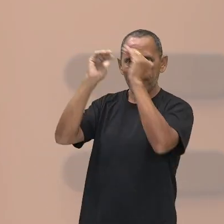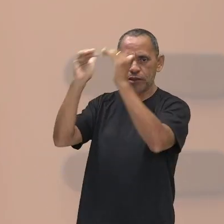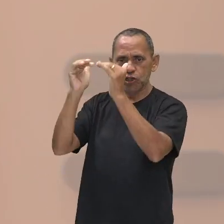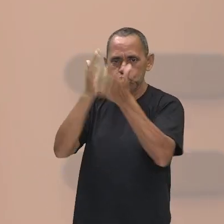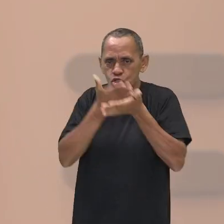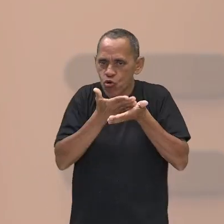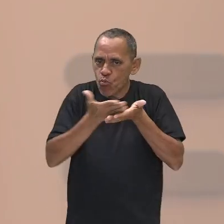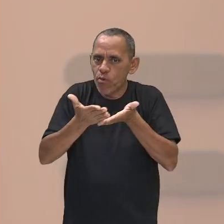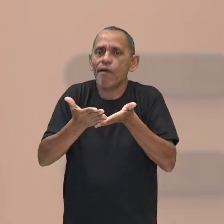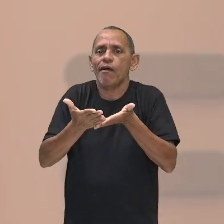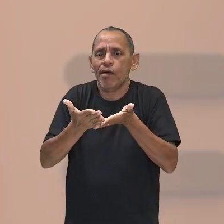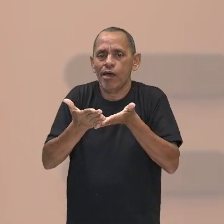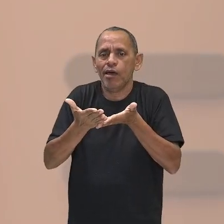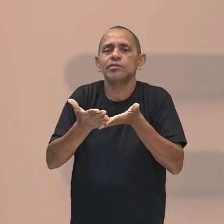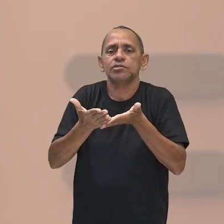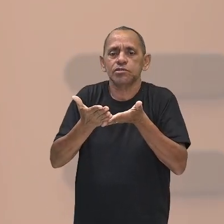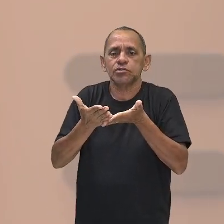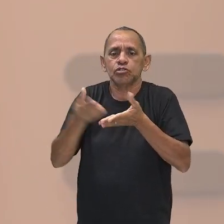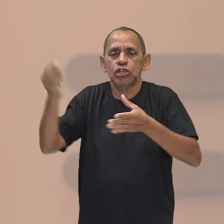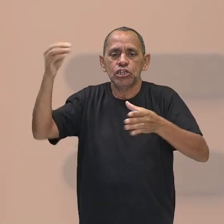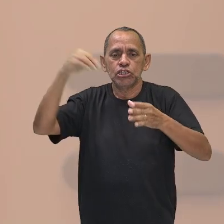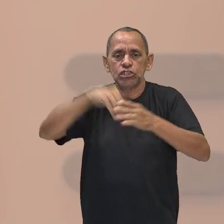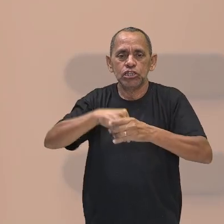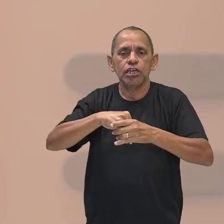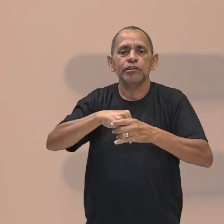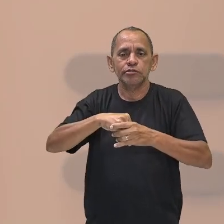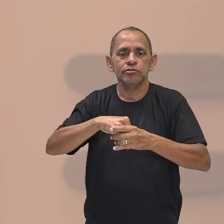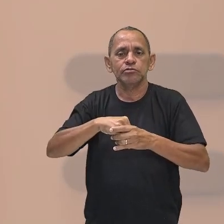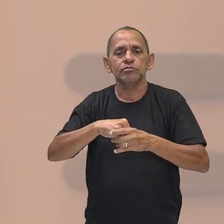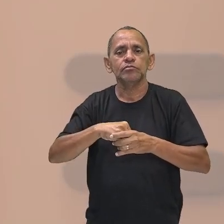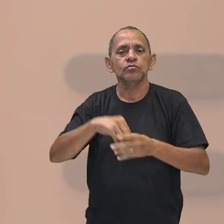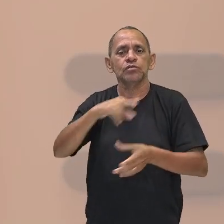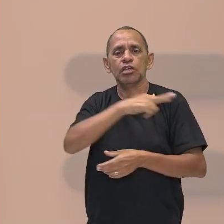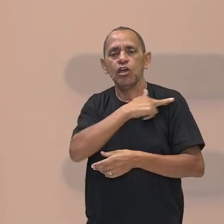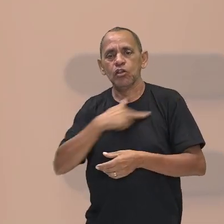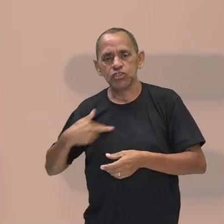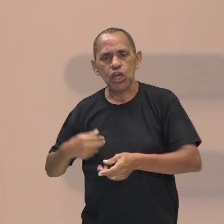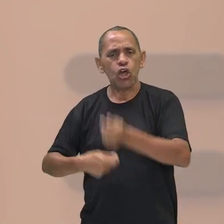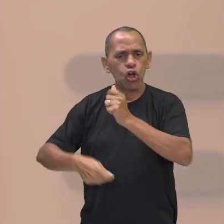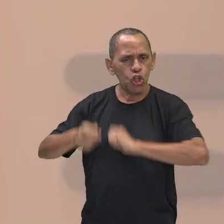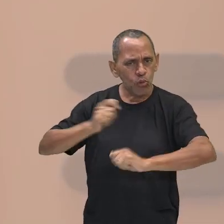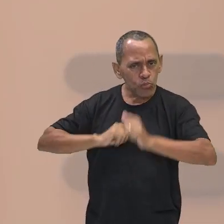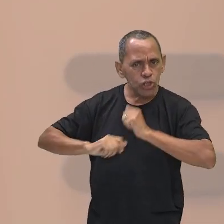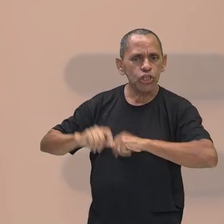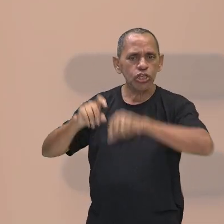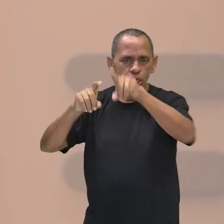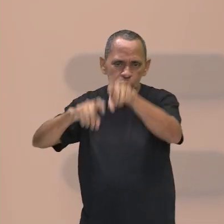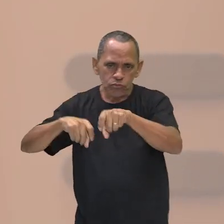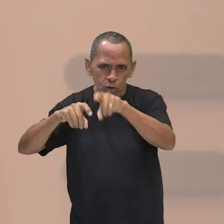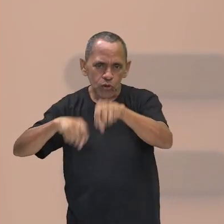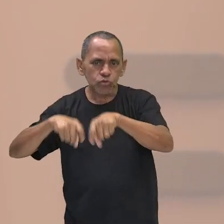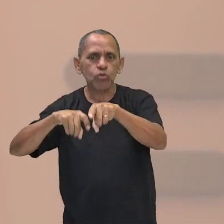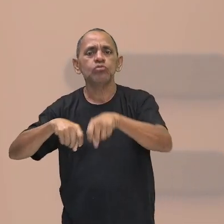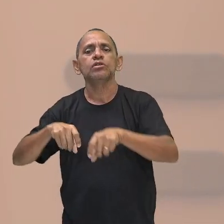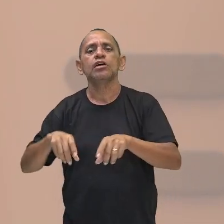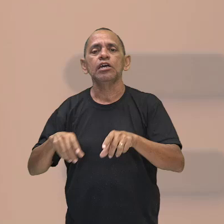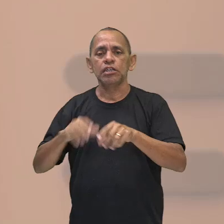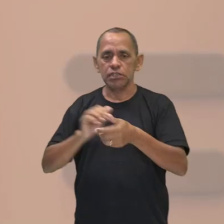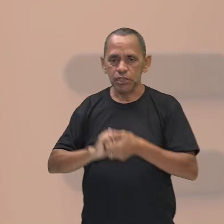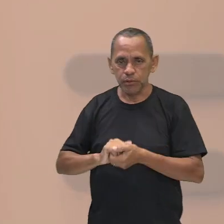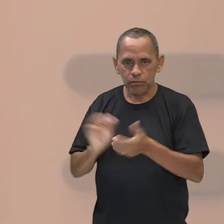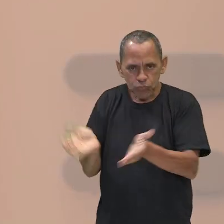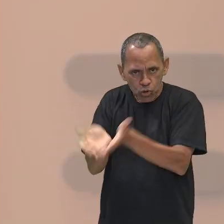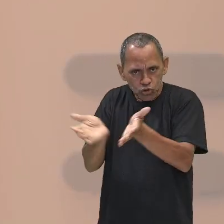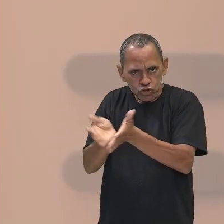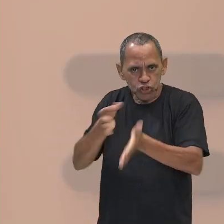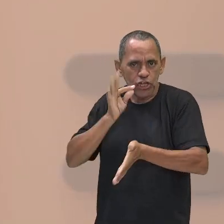ali importantes dentro do império, porque eles já mexiam então com a economia, os cafezais, né? A economia do café